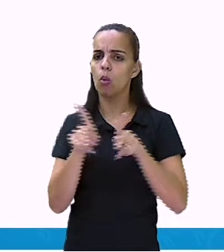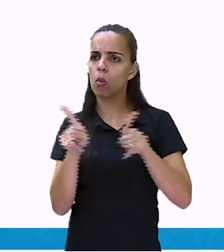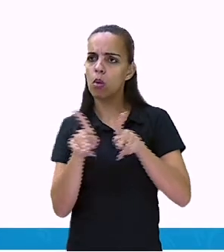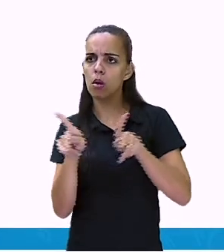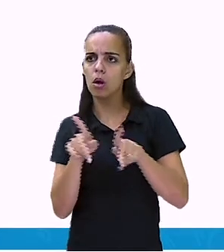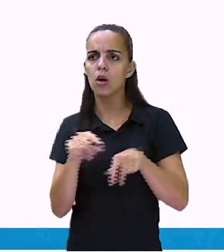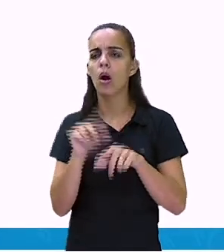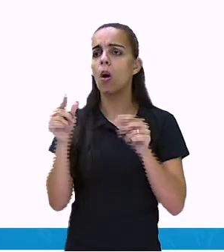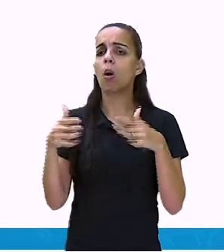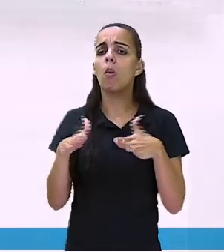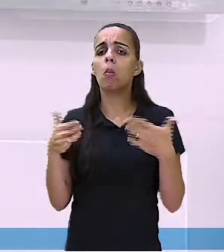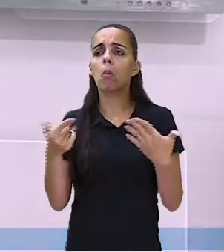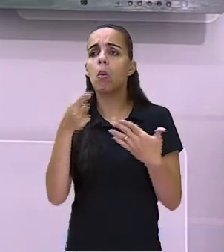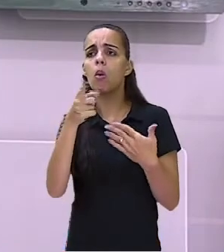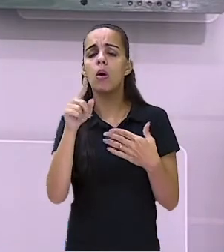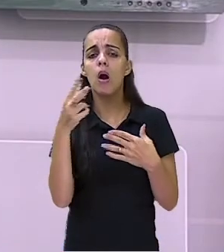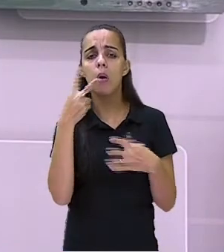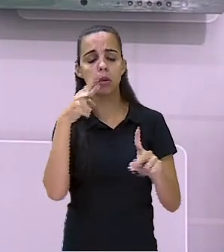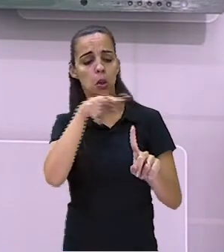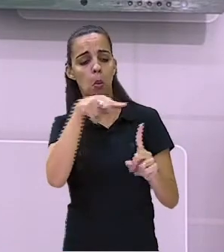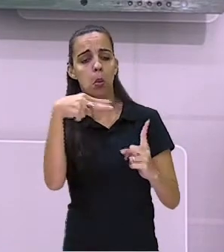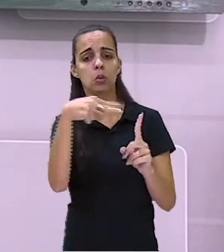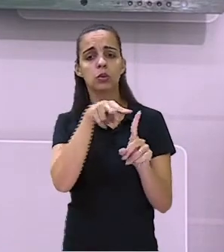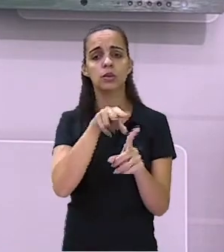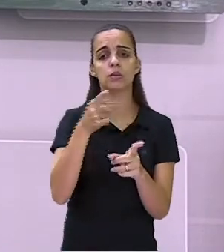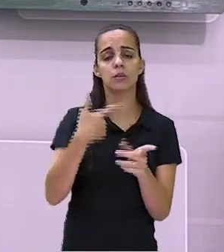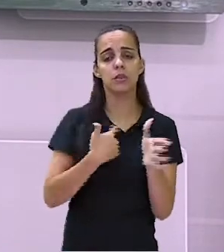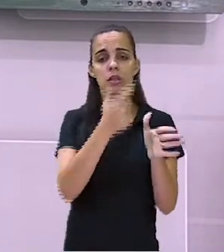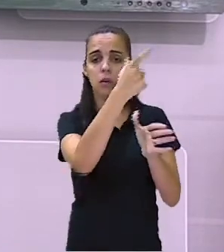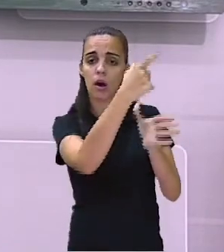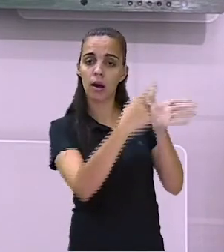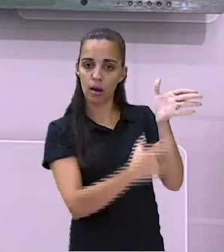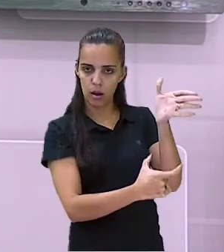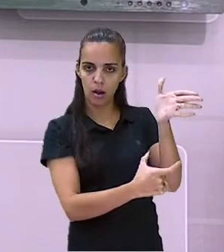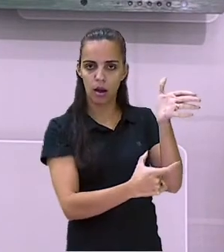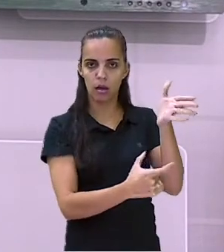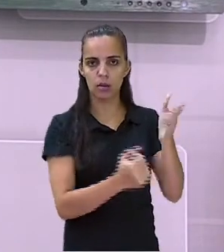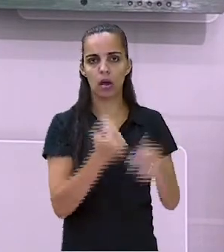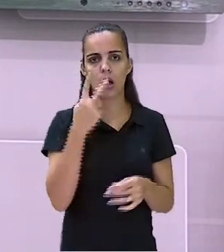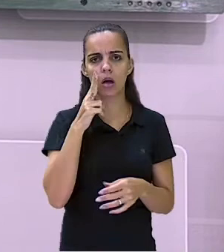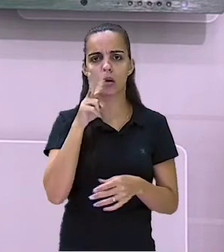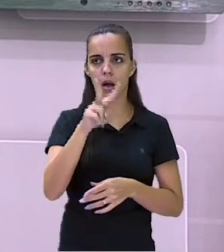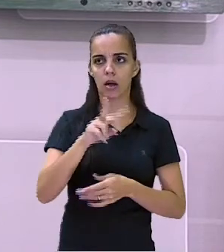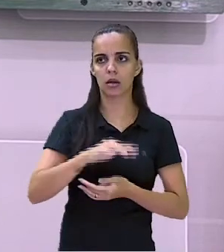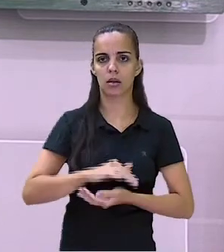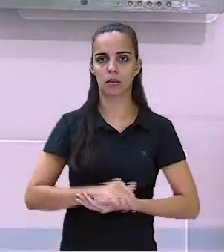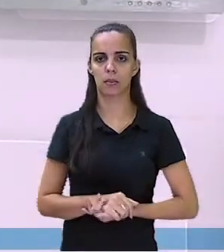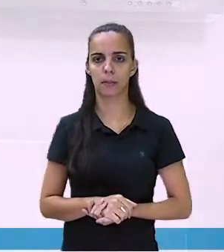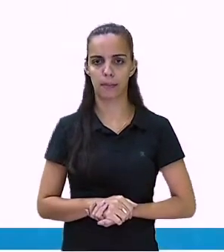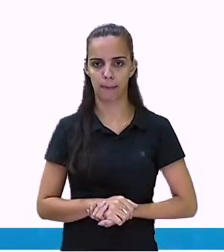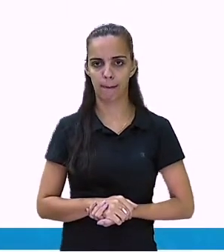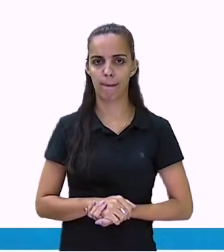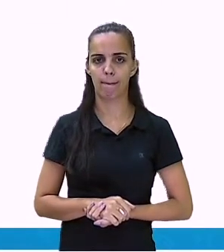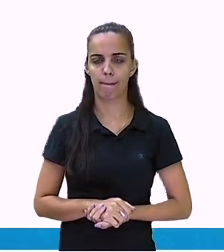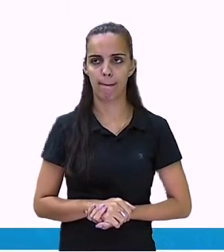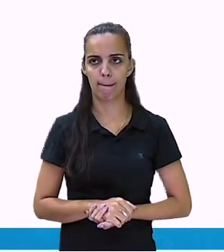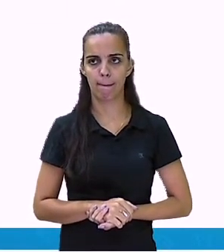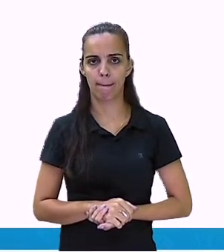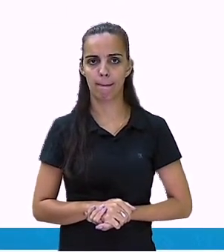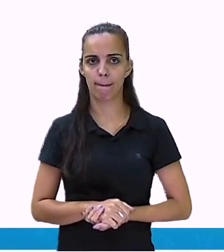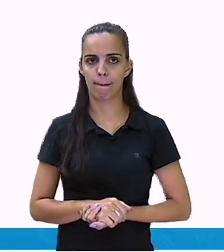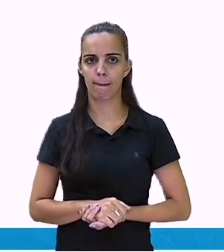professor, qual é o seu ponto de vista com relação ao que você vê nessa capa de revista